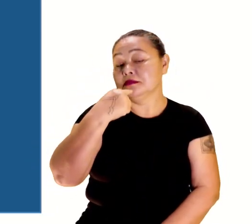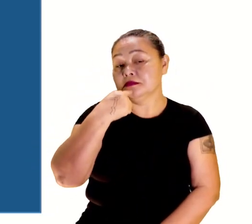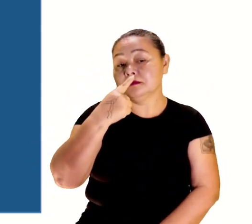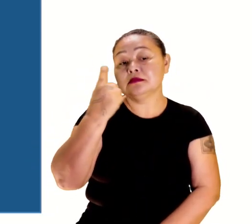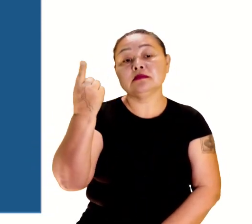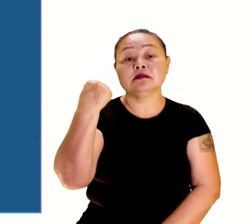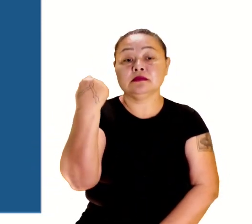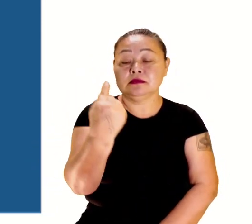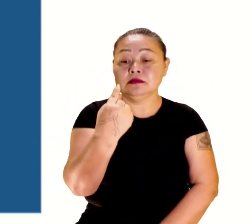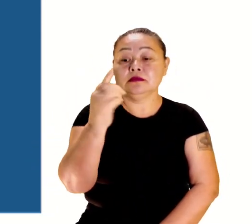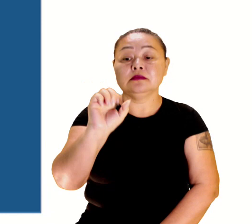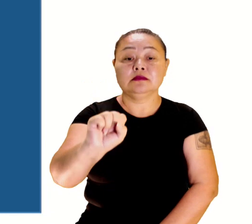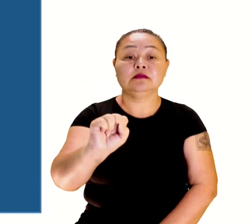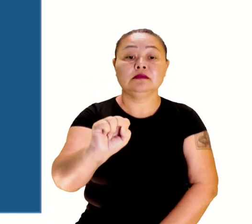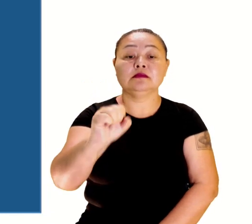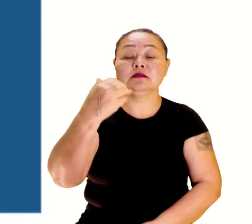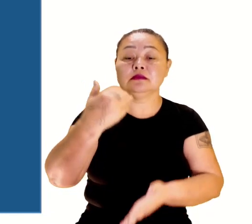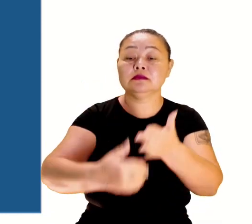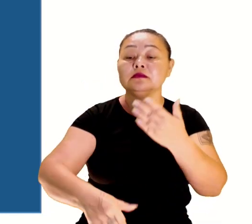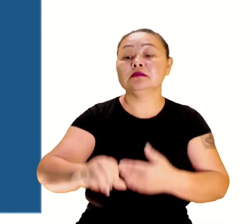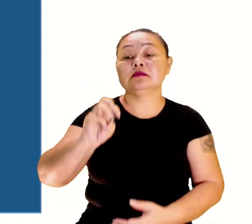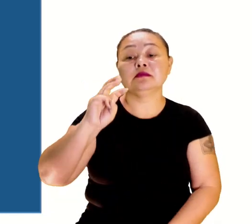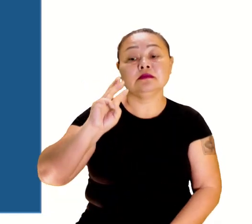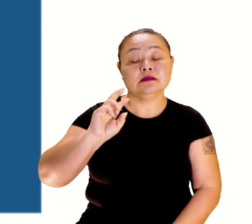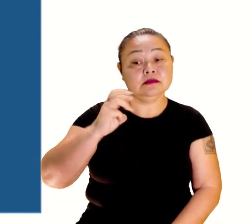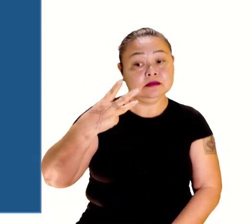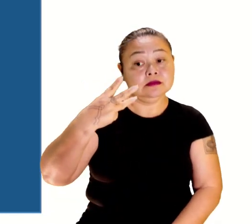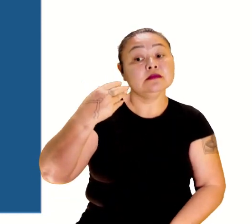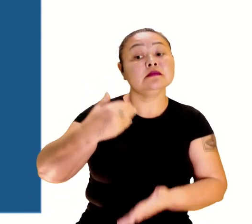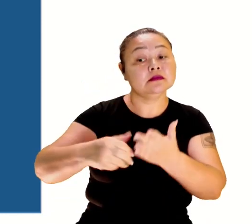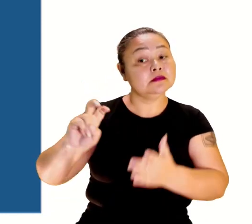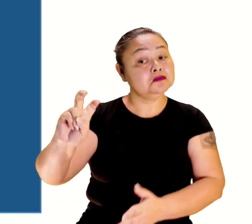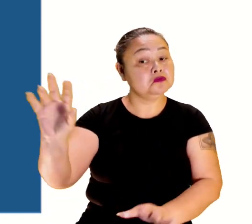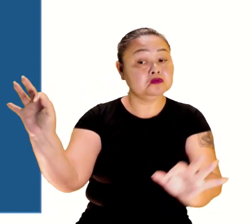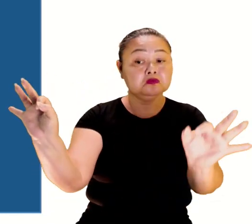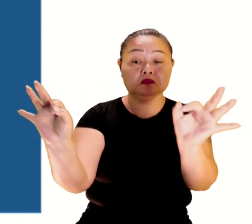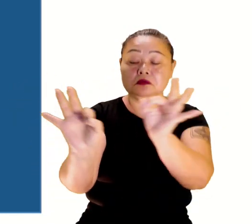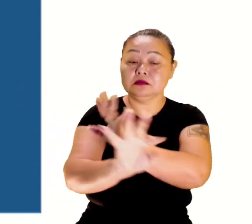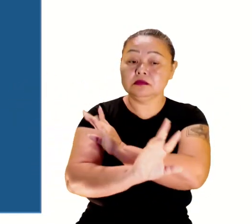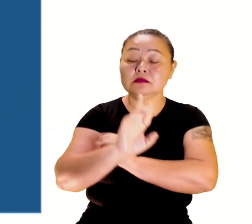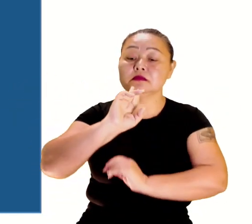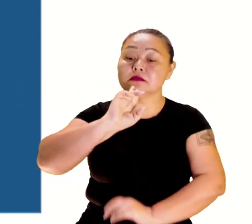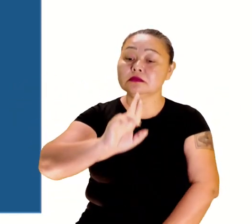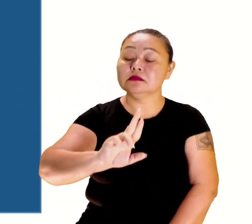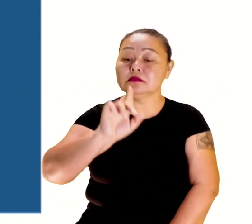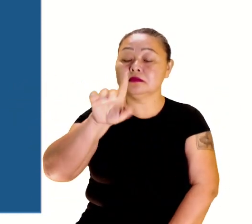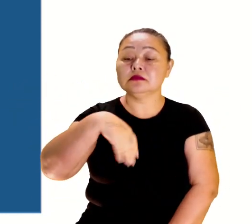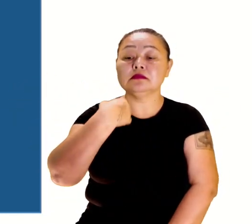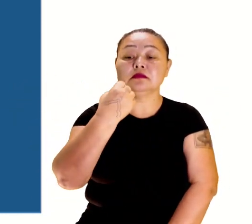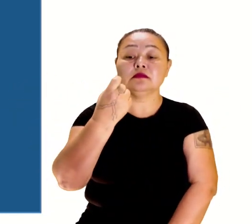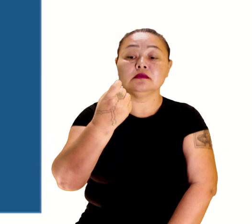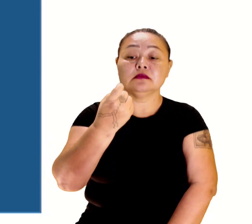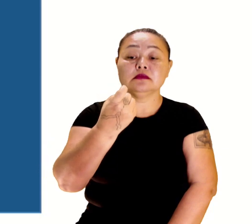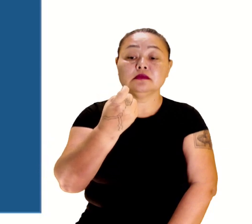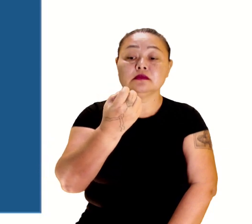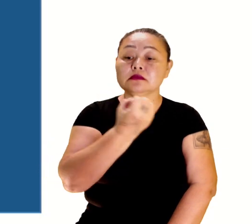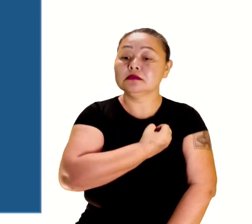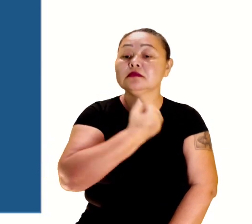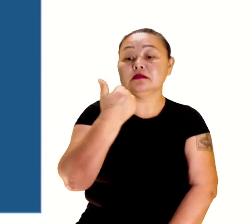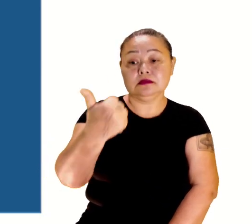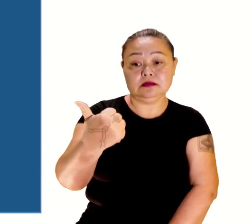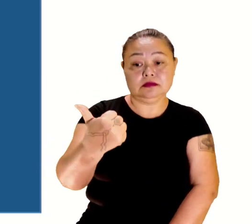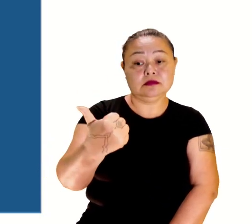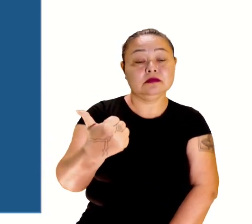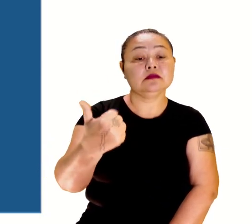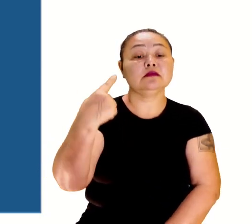eu botar o 1, 8 vezes 1? 8. 8 tira 3? 5. Pronto, então a resposta correta é o 1. Por